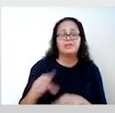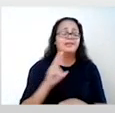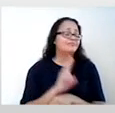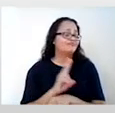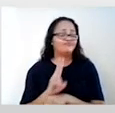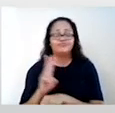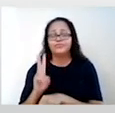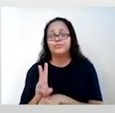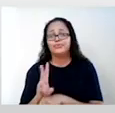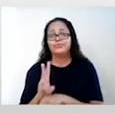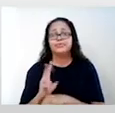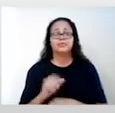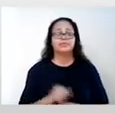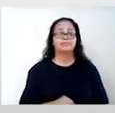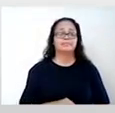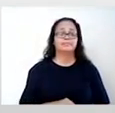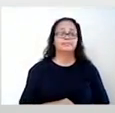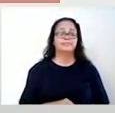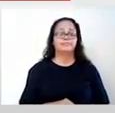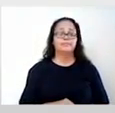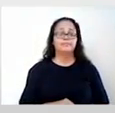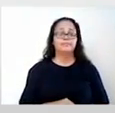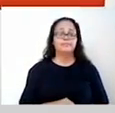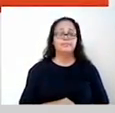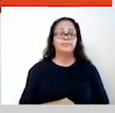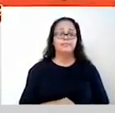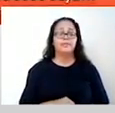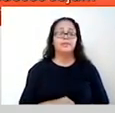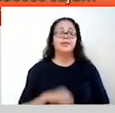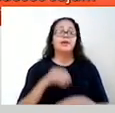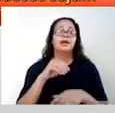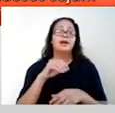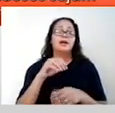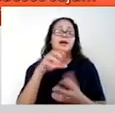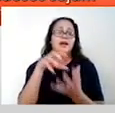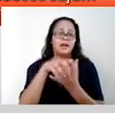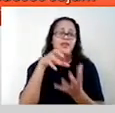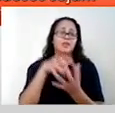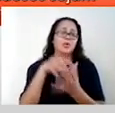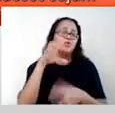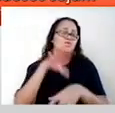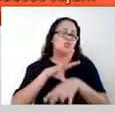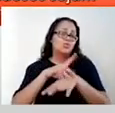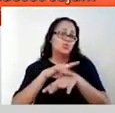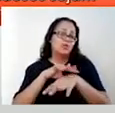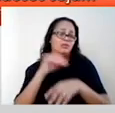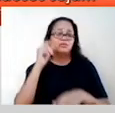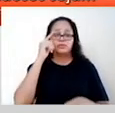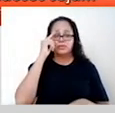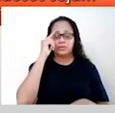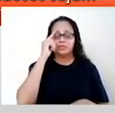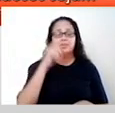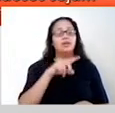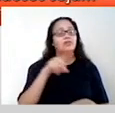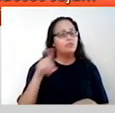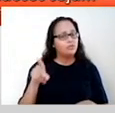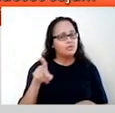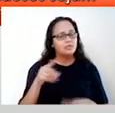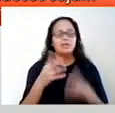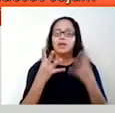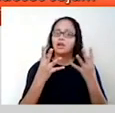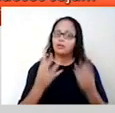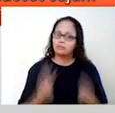cuida, que não trata, né? Principalmente idosos doentes, né? Em seguida, você considera que é também o